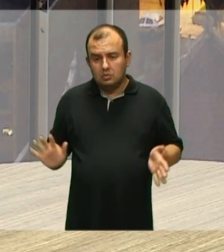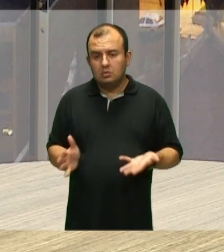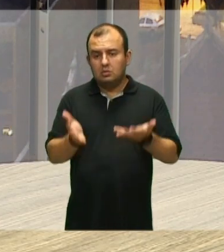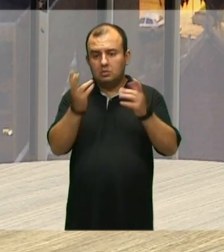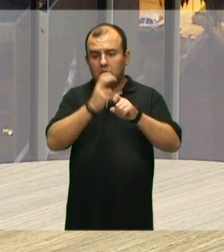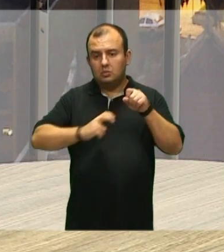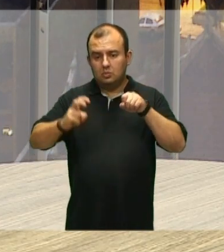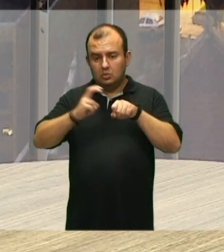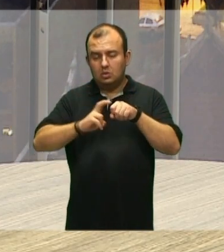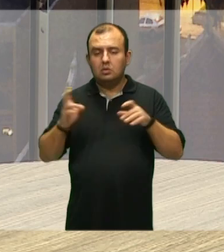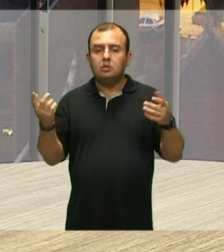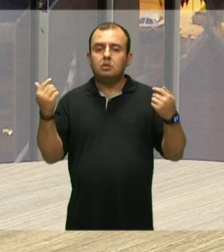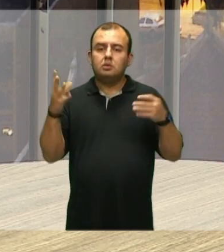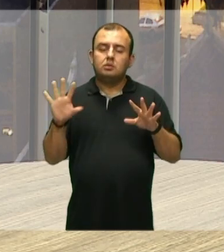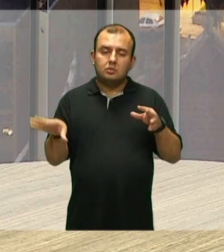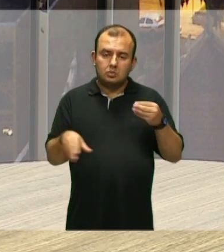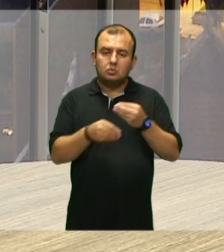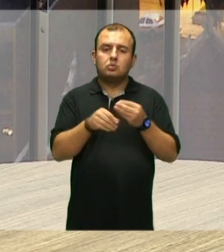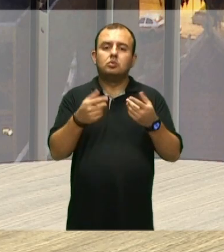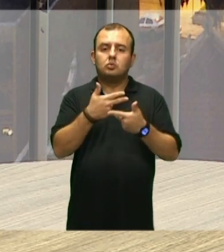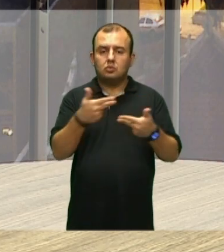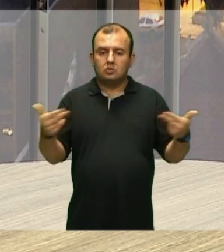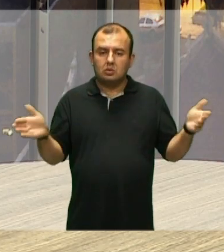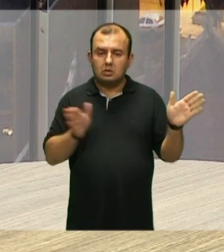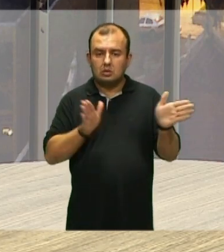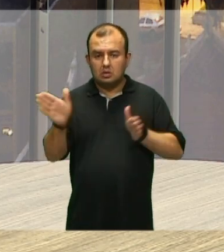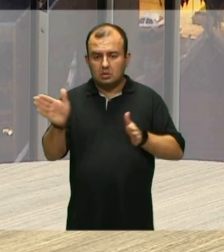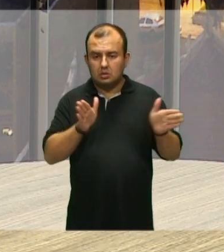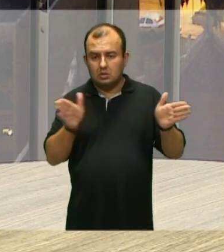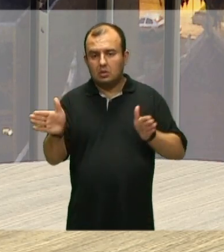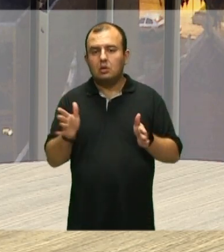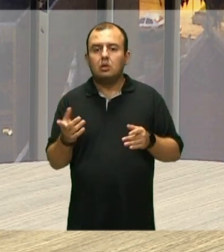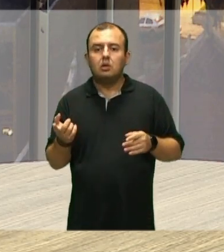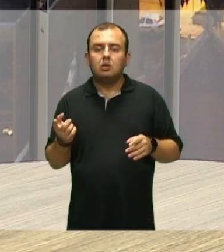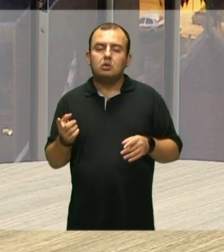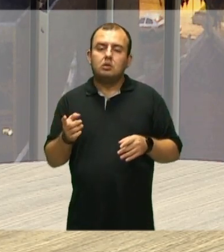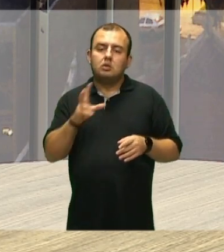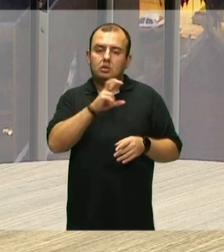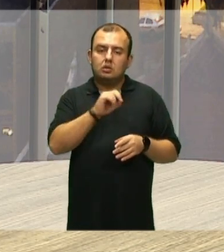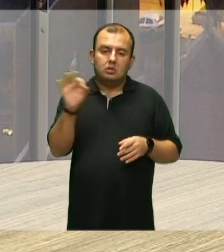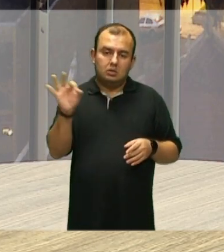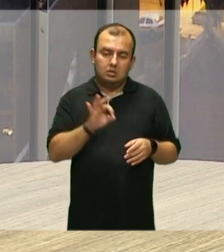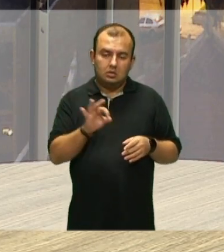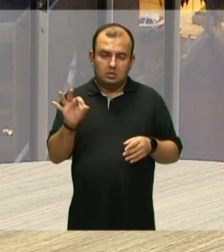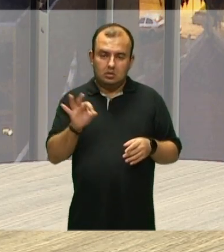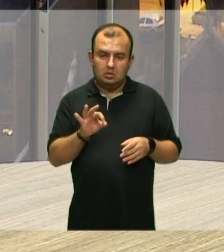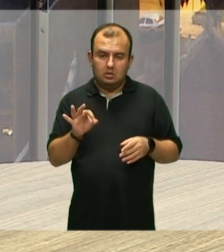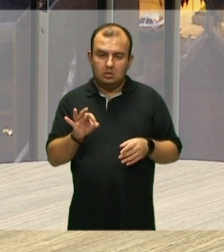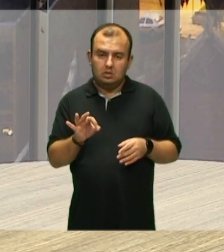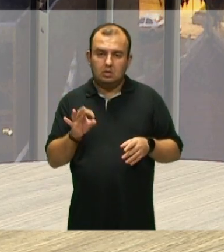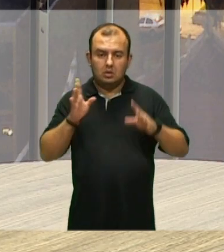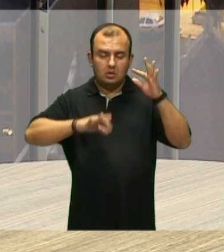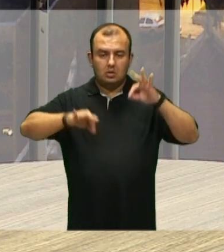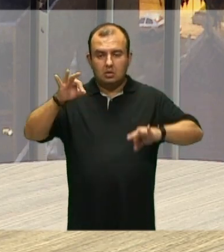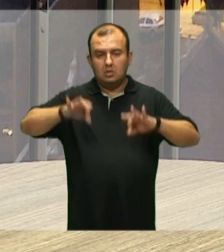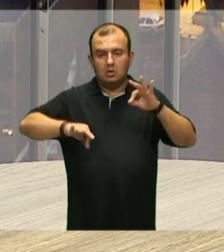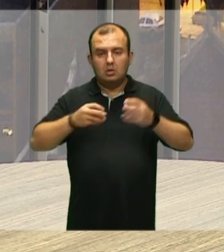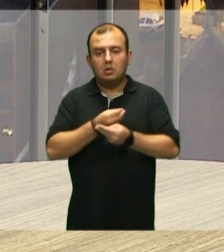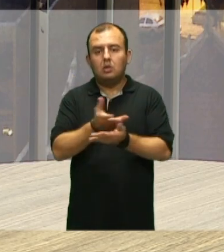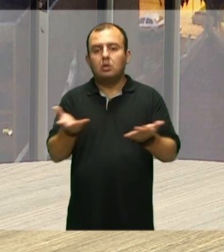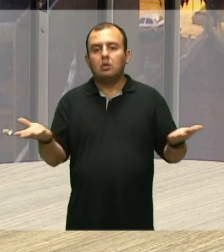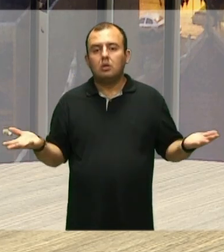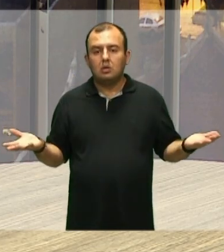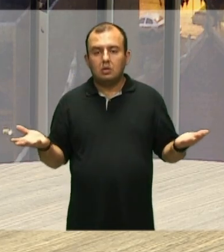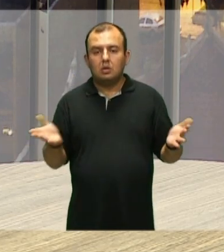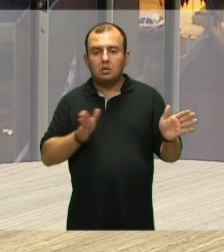tem que incluir vários outros aspectos, que é a acessibilidade, por exemplo, 50% desses espetáculos estarão sendo oferecidos